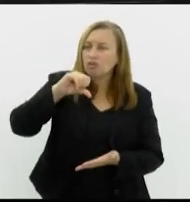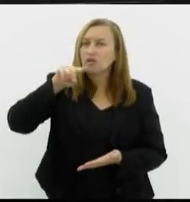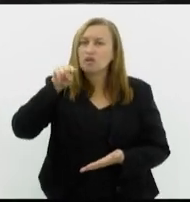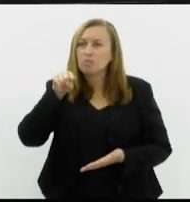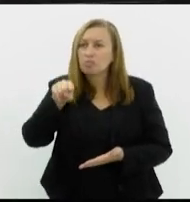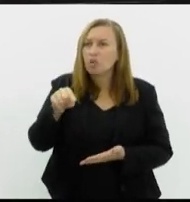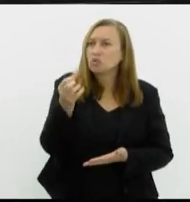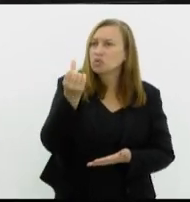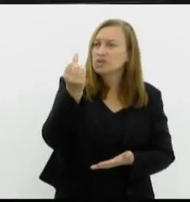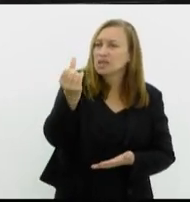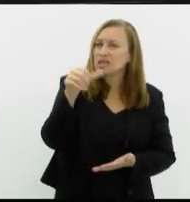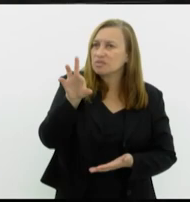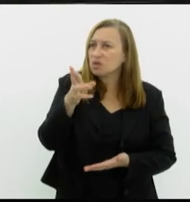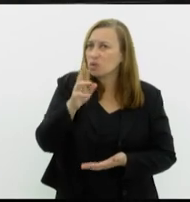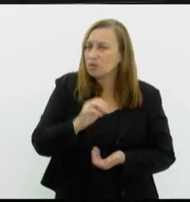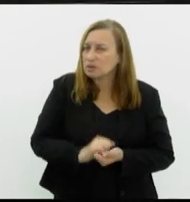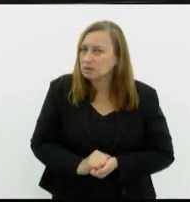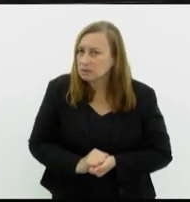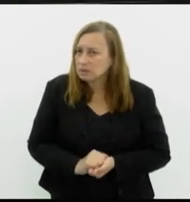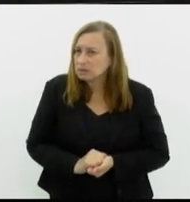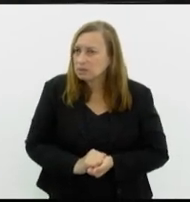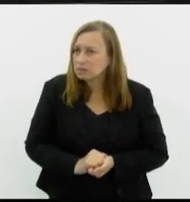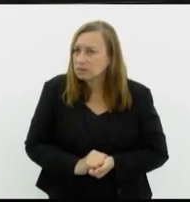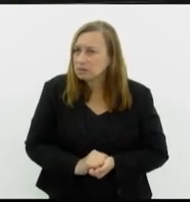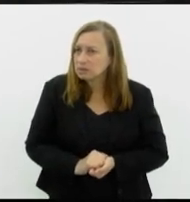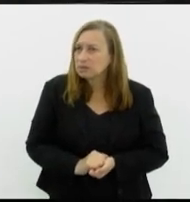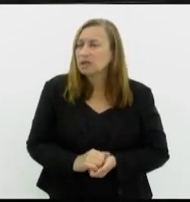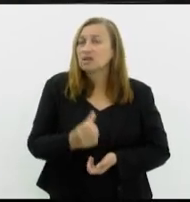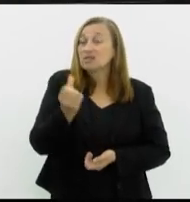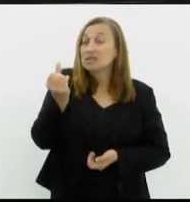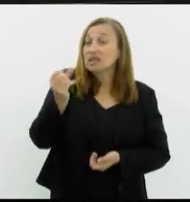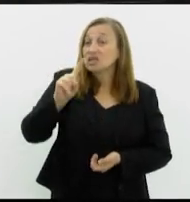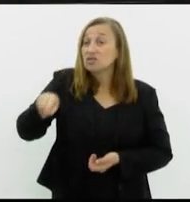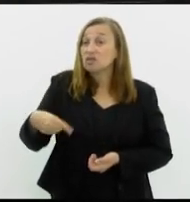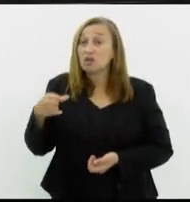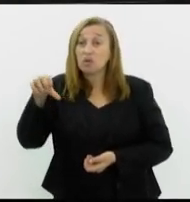9,6 bilhões. Os 6,9